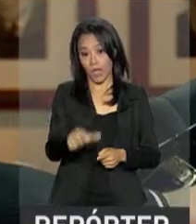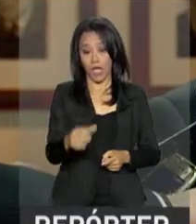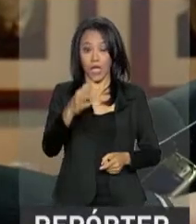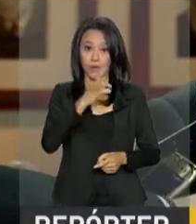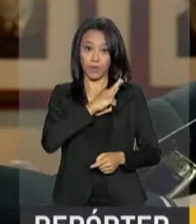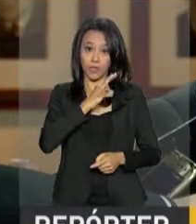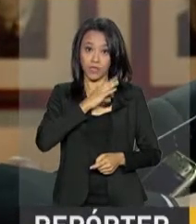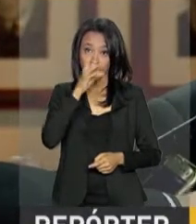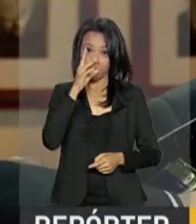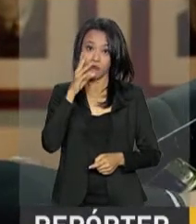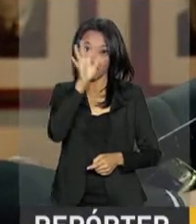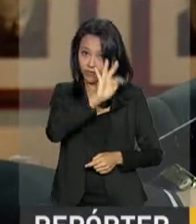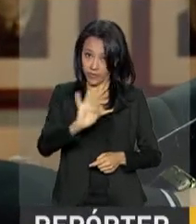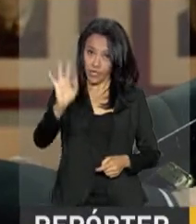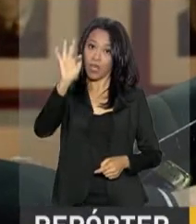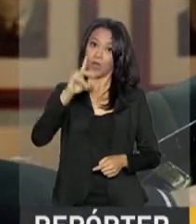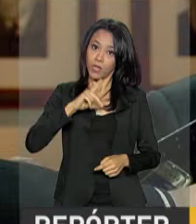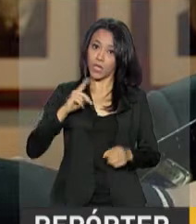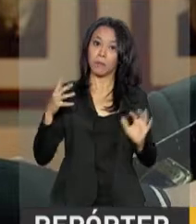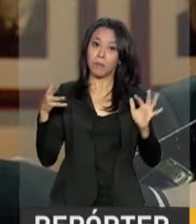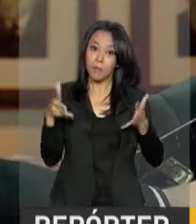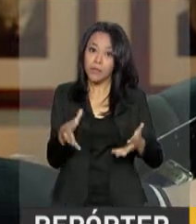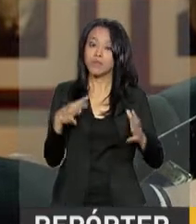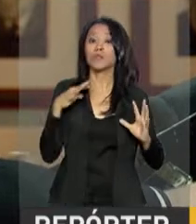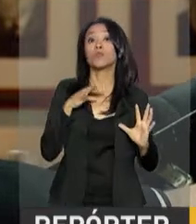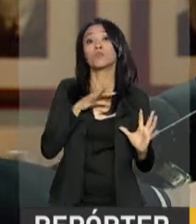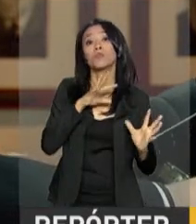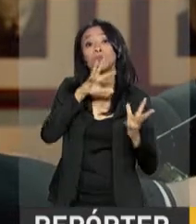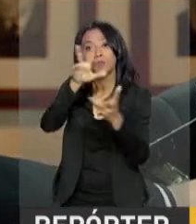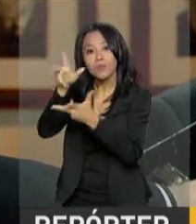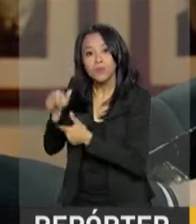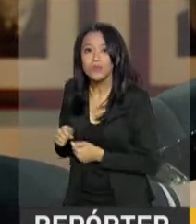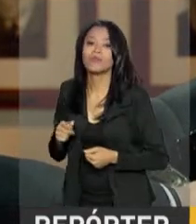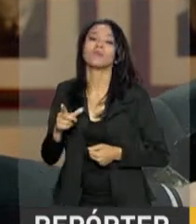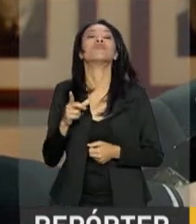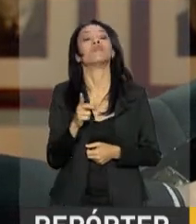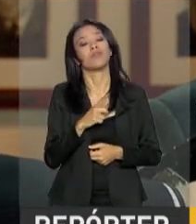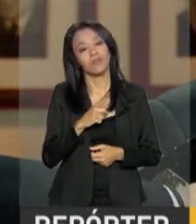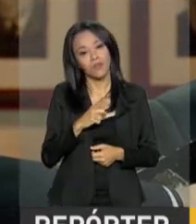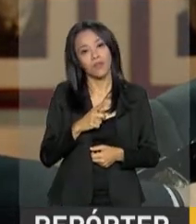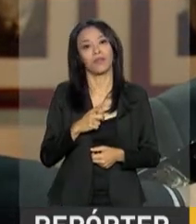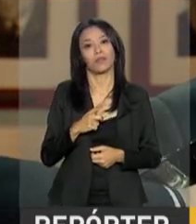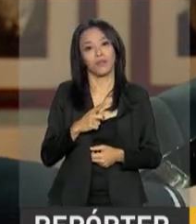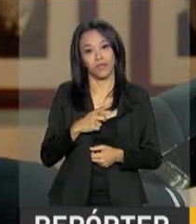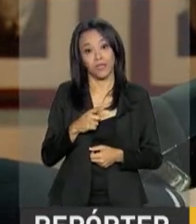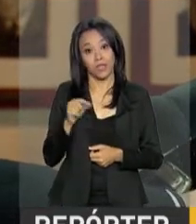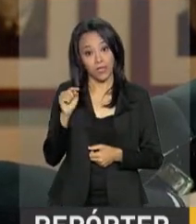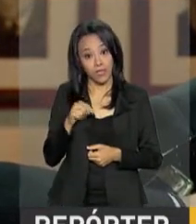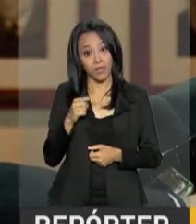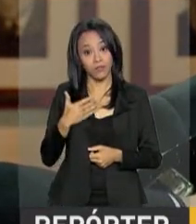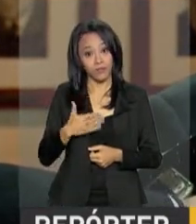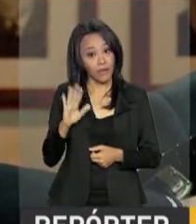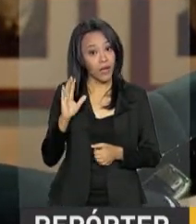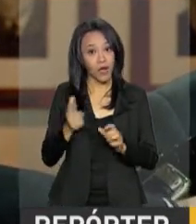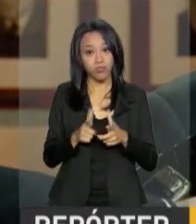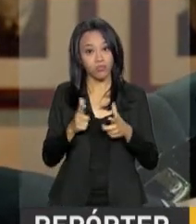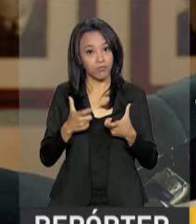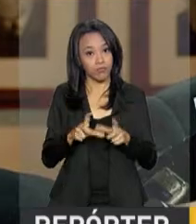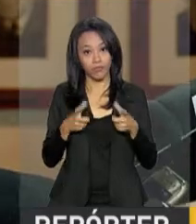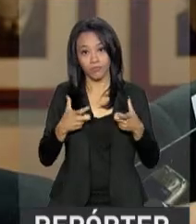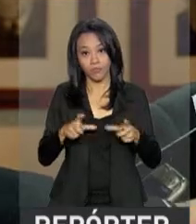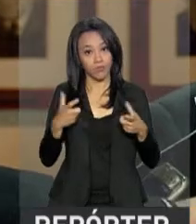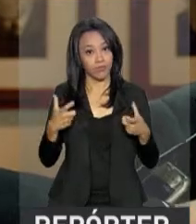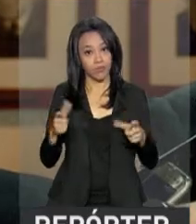participação internacional bastante ativa é e sim podem considerar que cada vez se isso vai ser mais vai ser crescente a participação